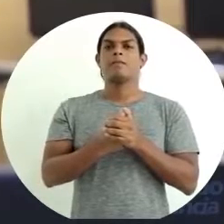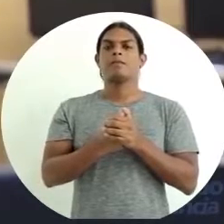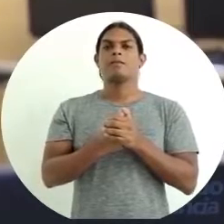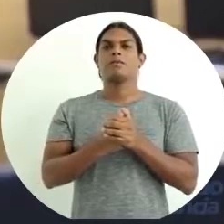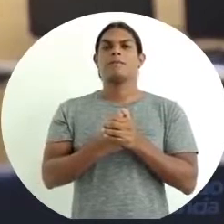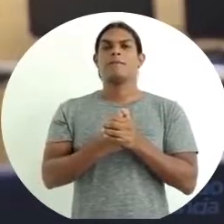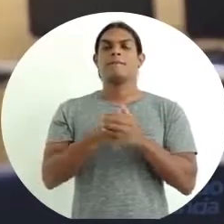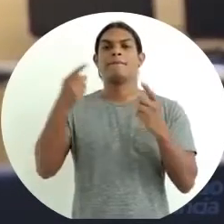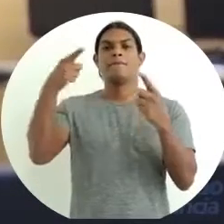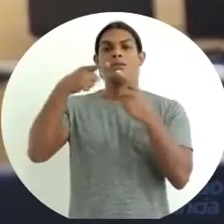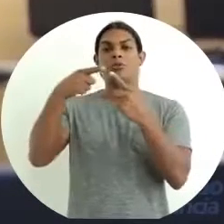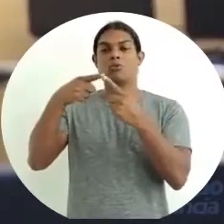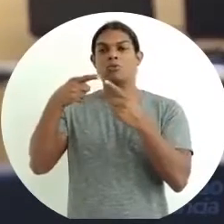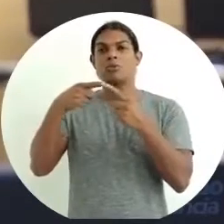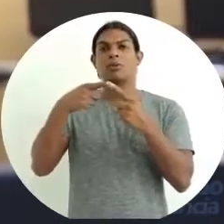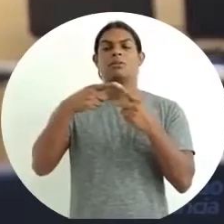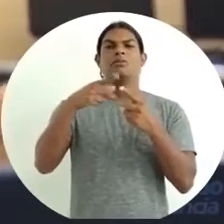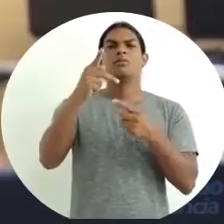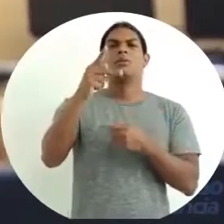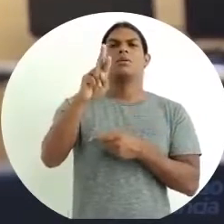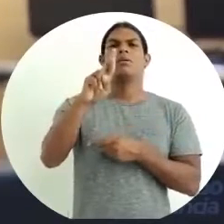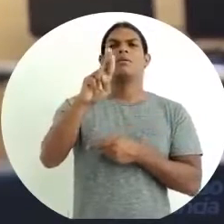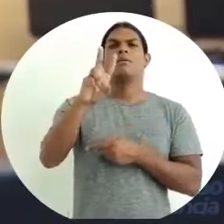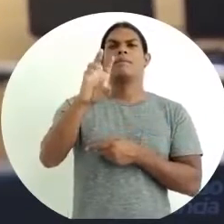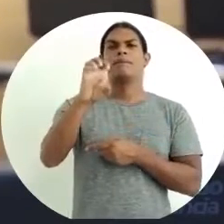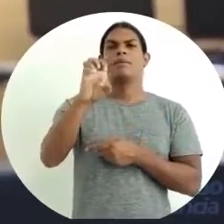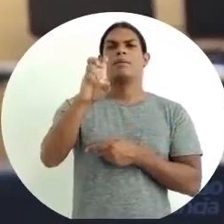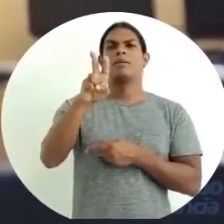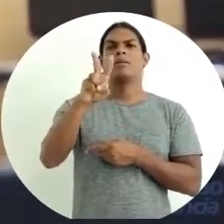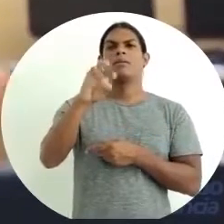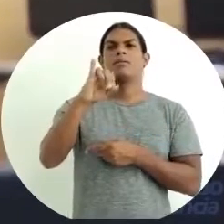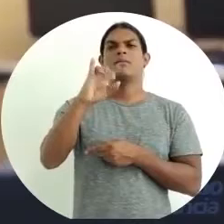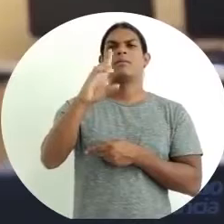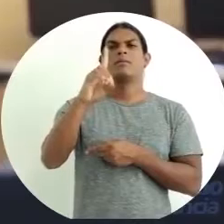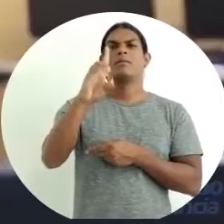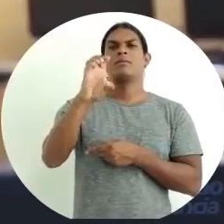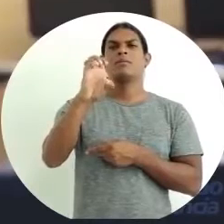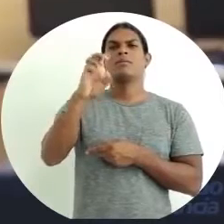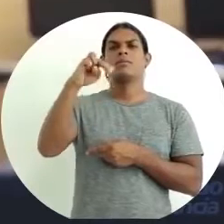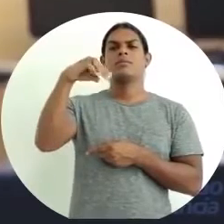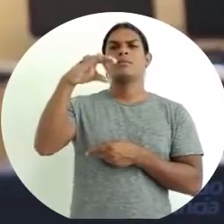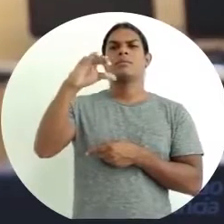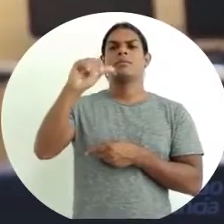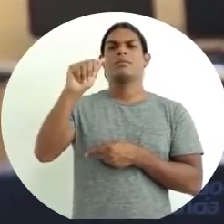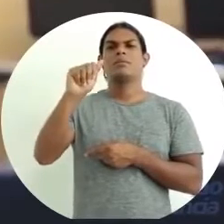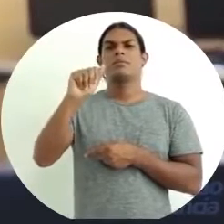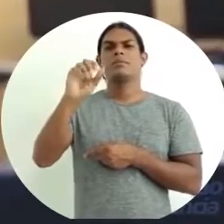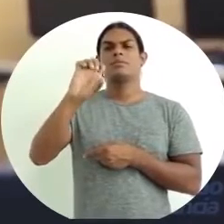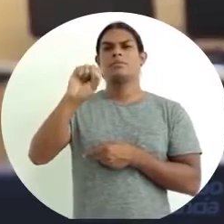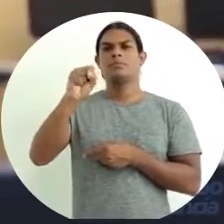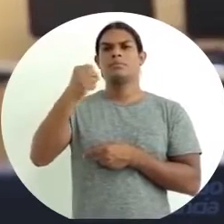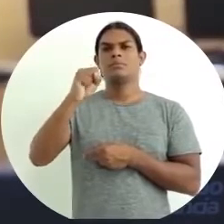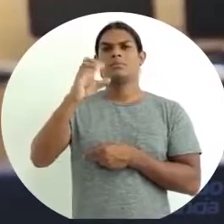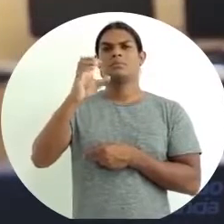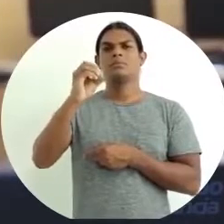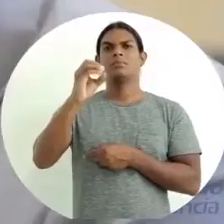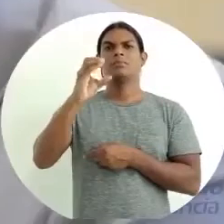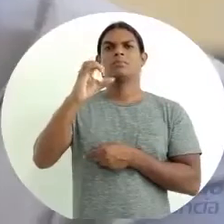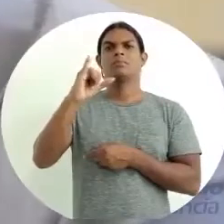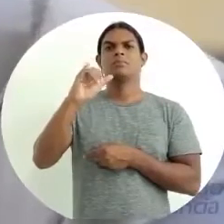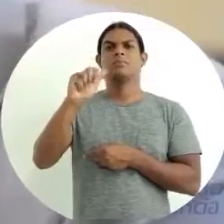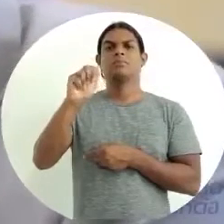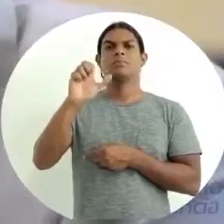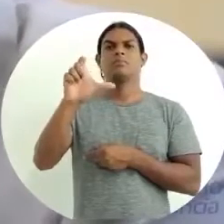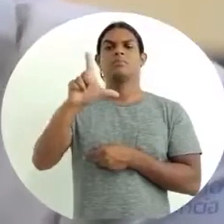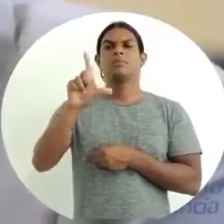Tá? E agora, o que é efetivamente, começando a trabalhar, acidente do trabalho? Nós vamos encontrar a definição de acidente do